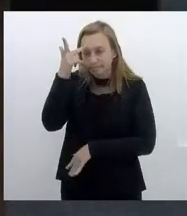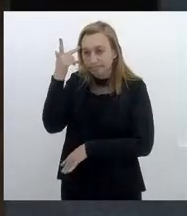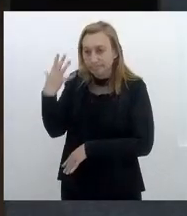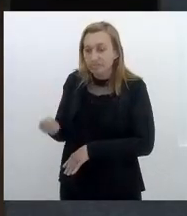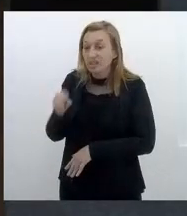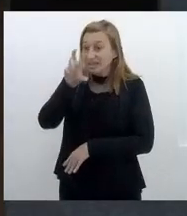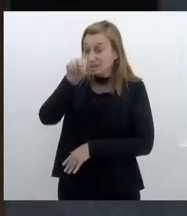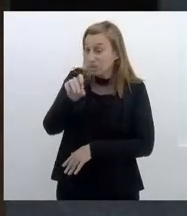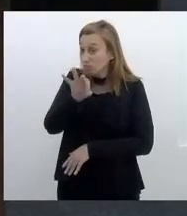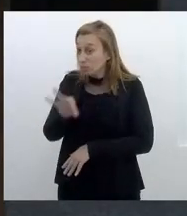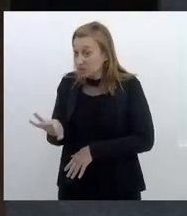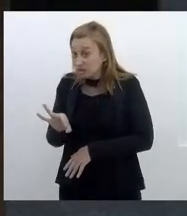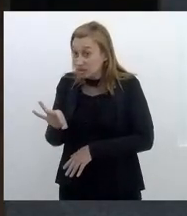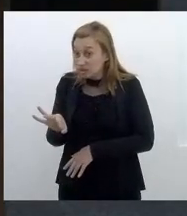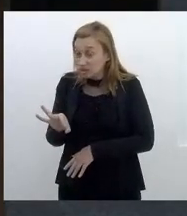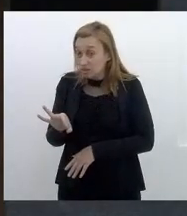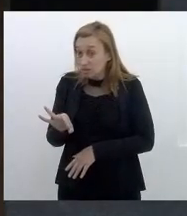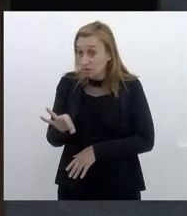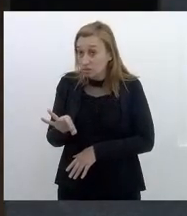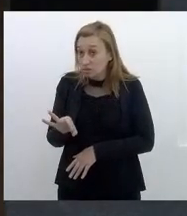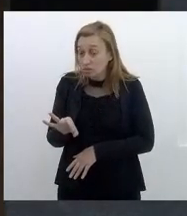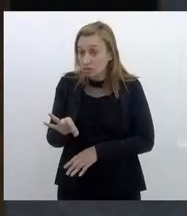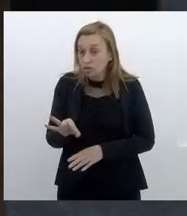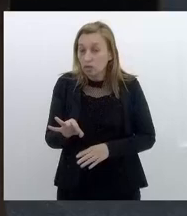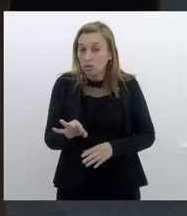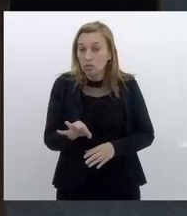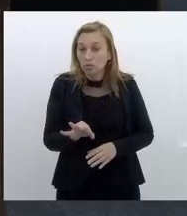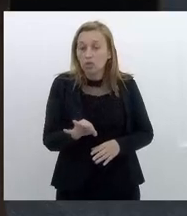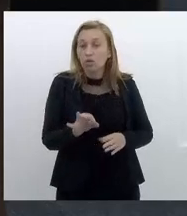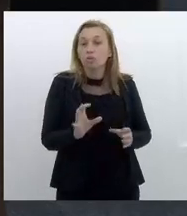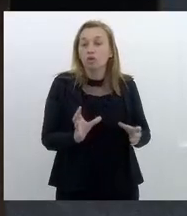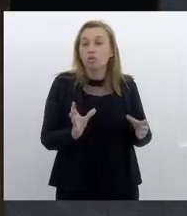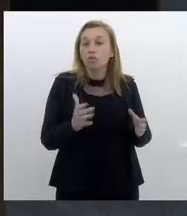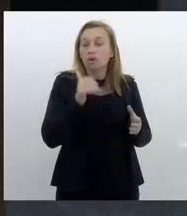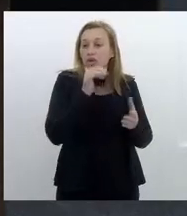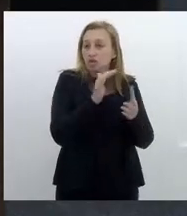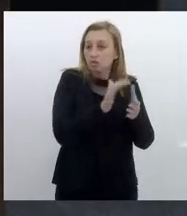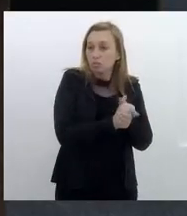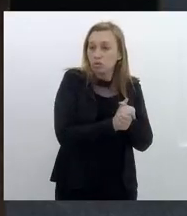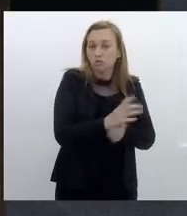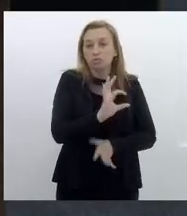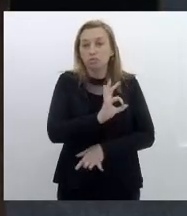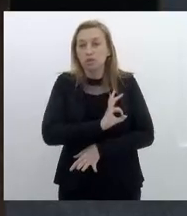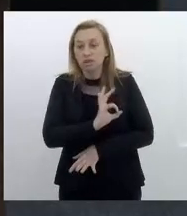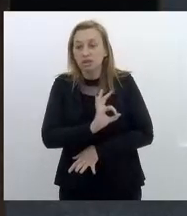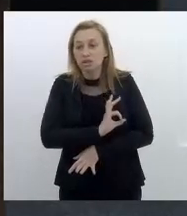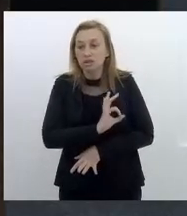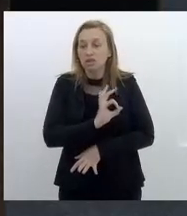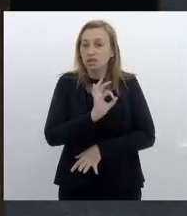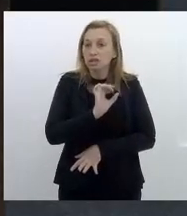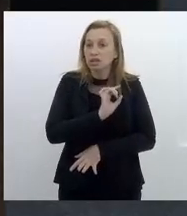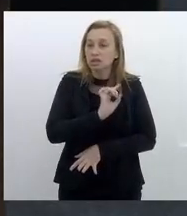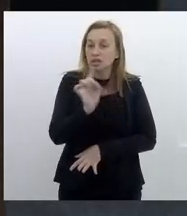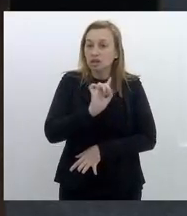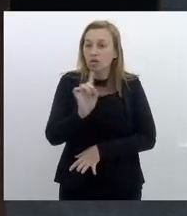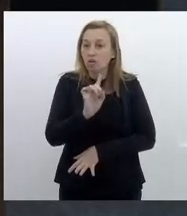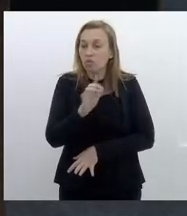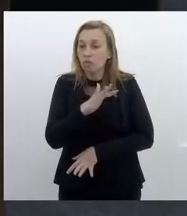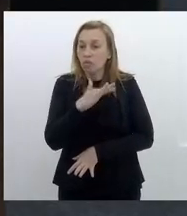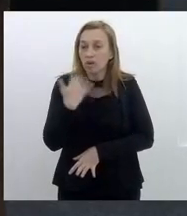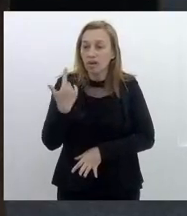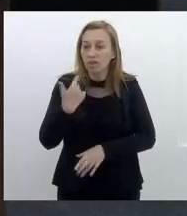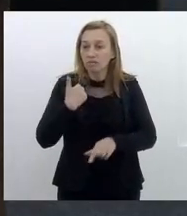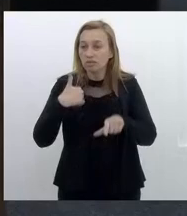cinquenta por cento para um conjunto de um policial é que não morreu em serviço é